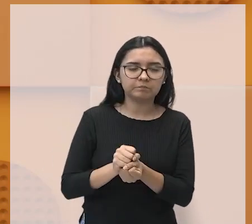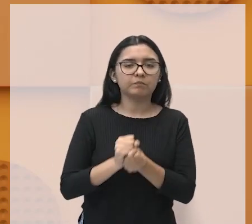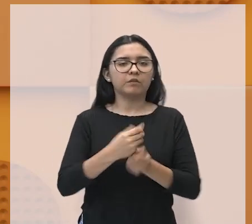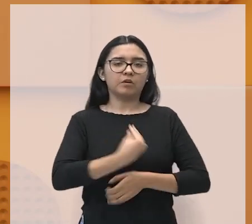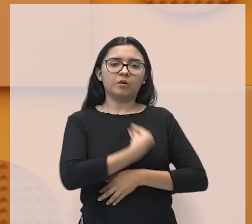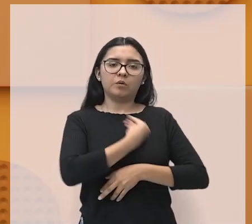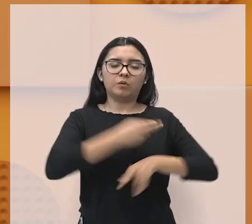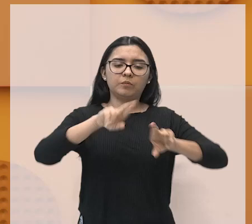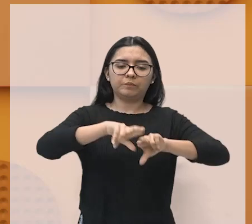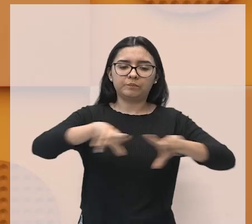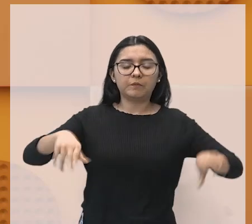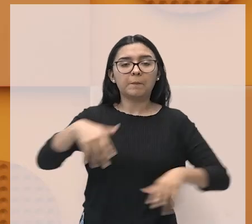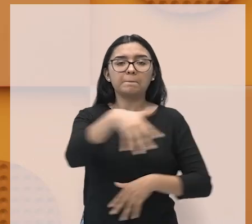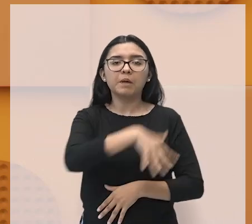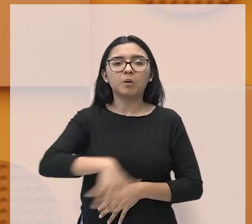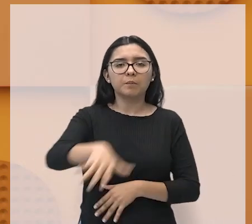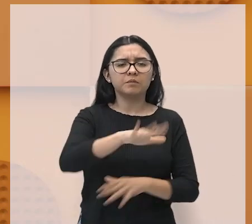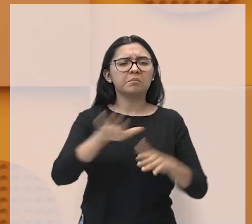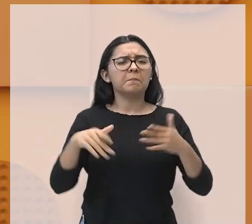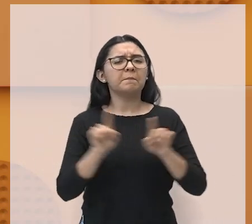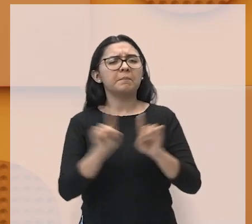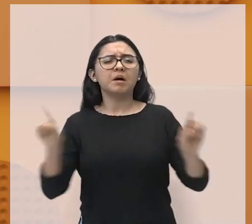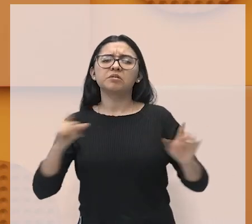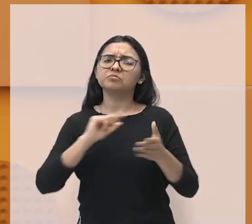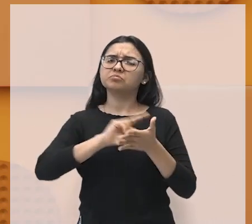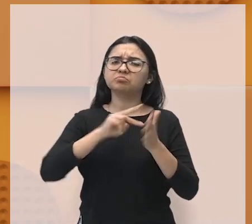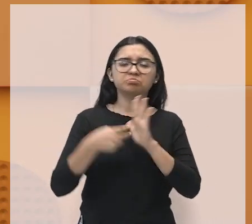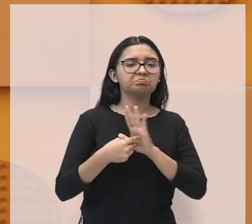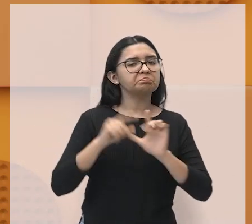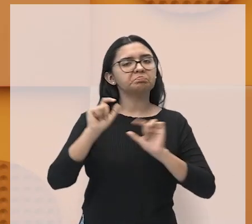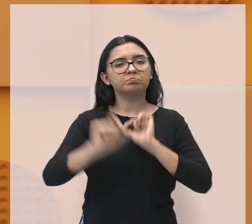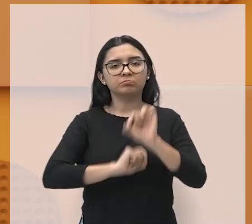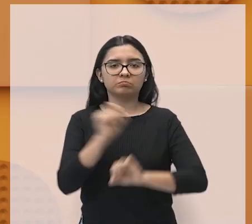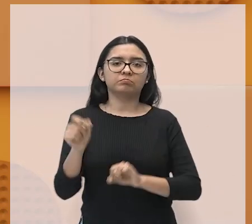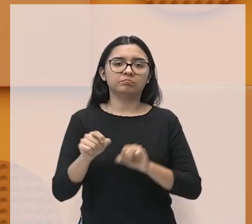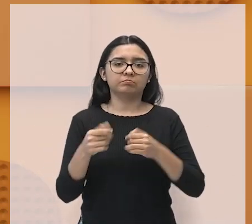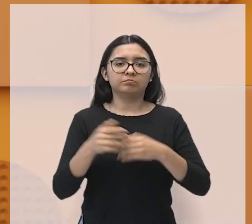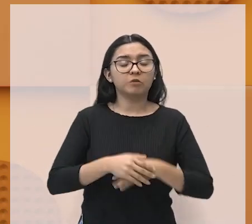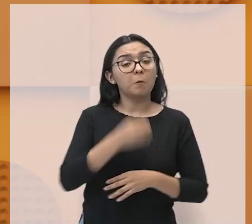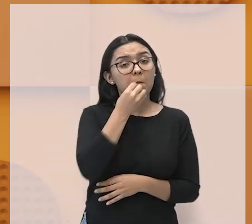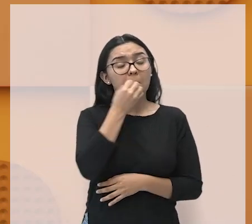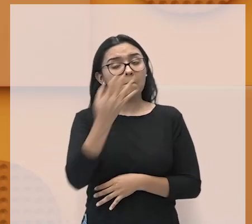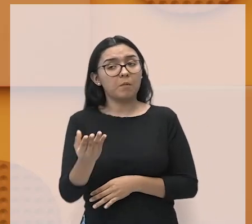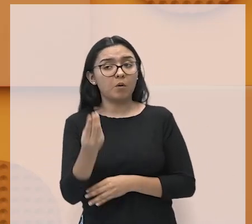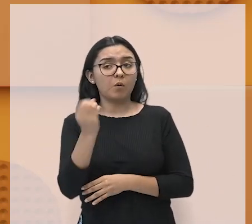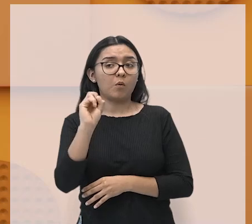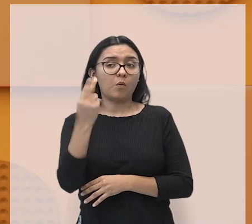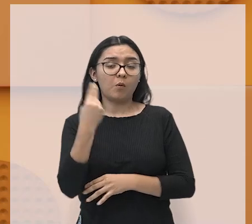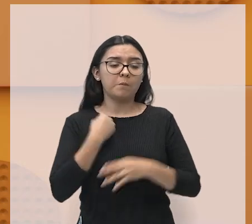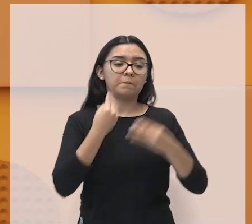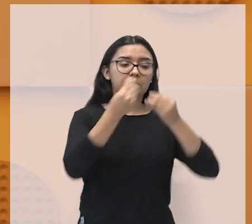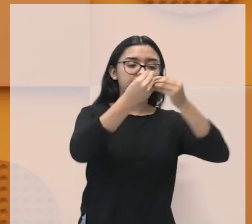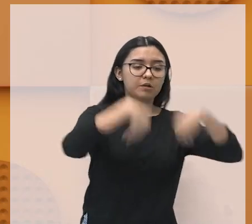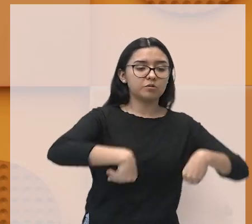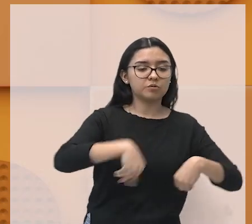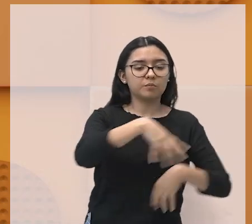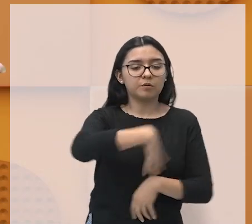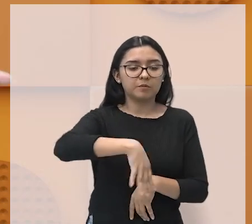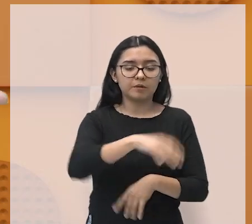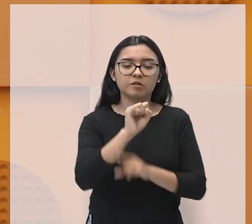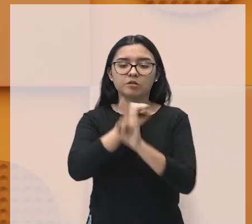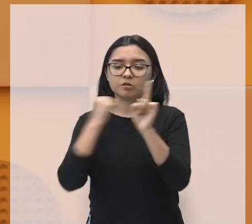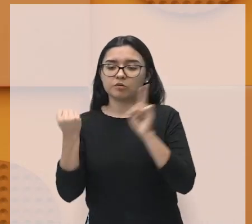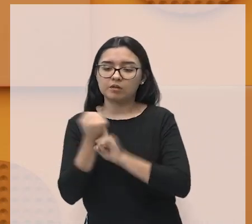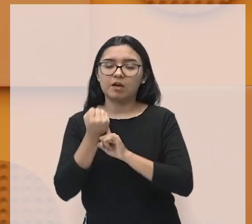sustentabilidade. Mas afinal, o que esses termos significam? São bons ou são prejudiciais ao meio ambiente, às sociedades,